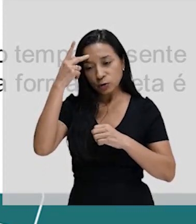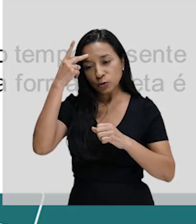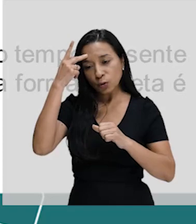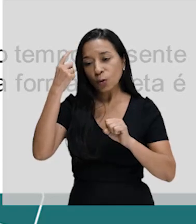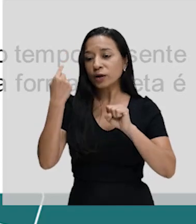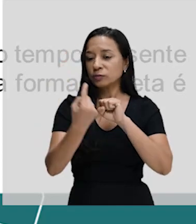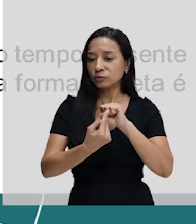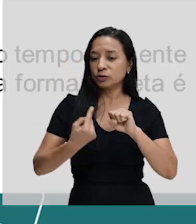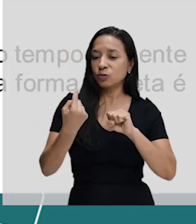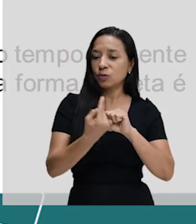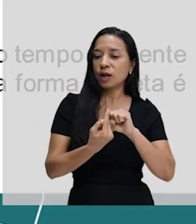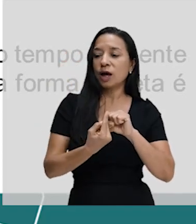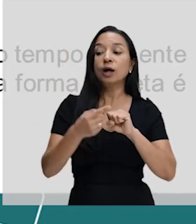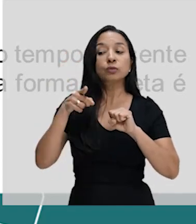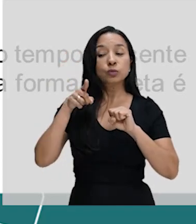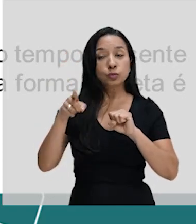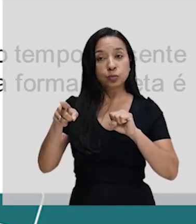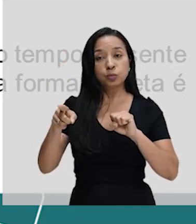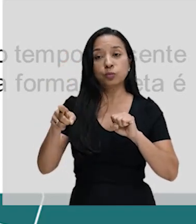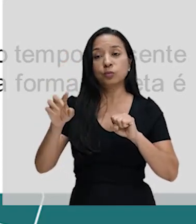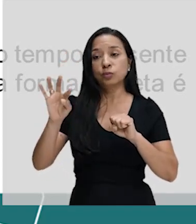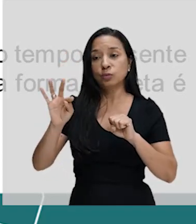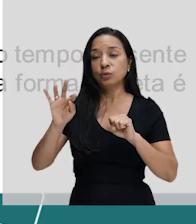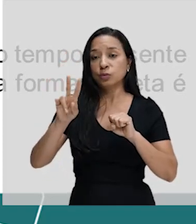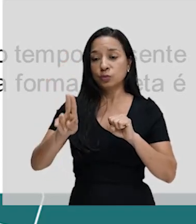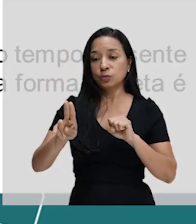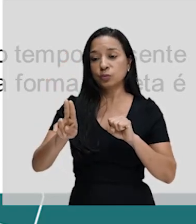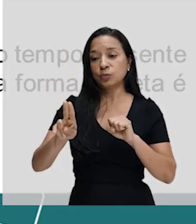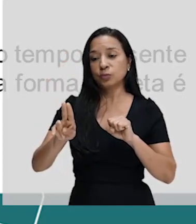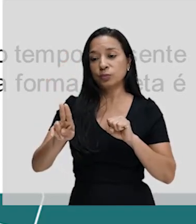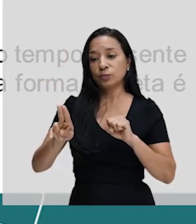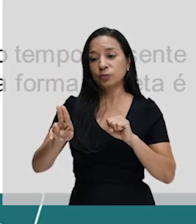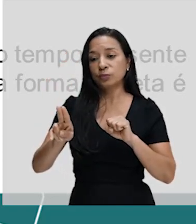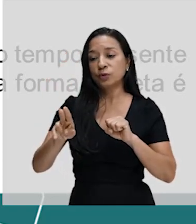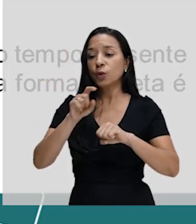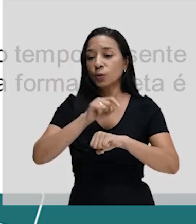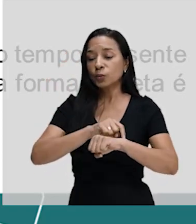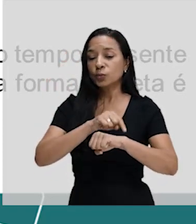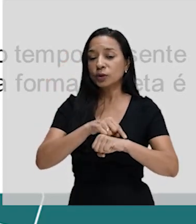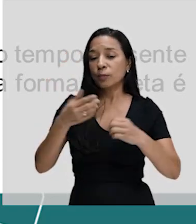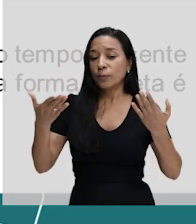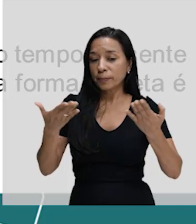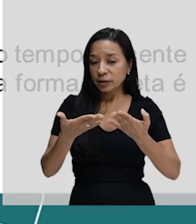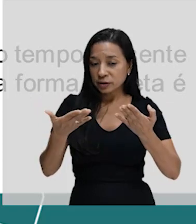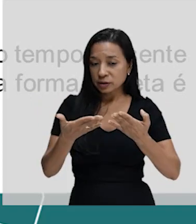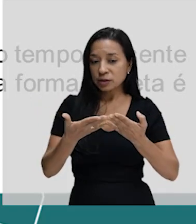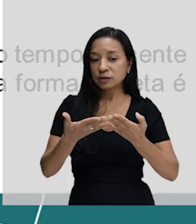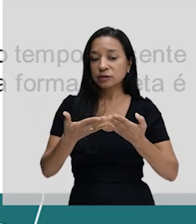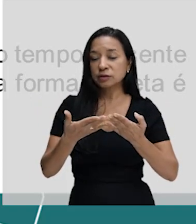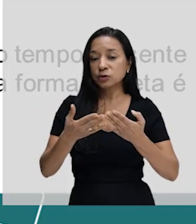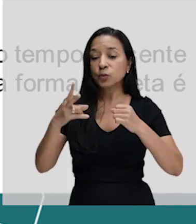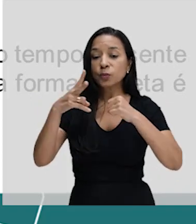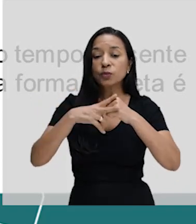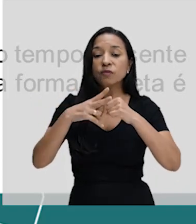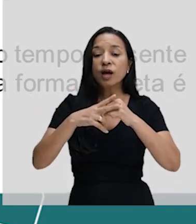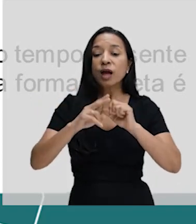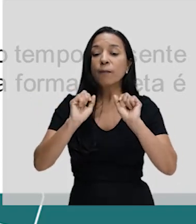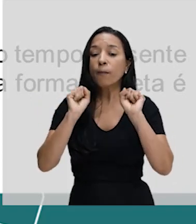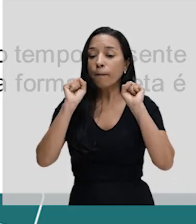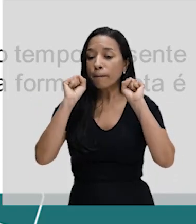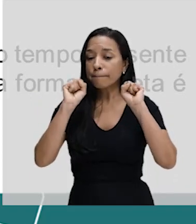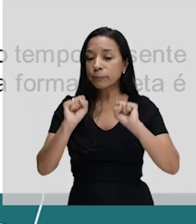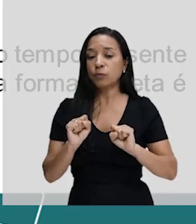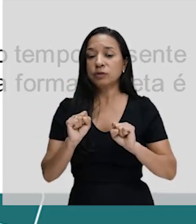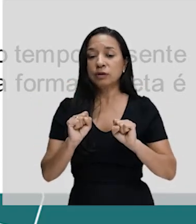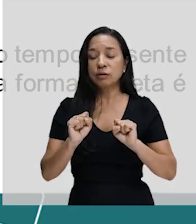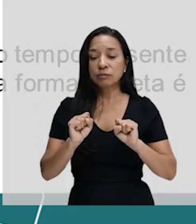poder. Para a segunda pessoa do plural, que é vosotros, a forma correta é podeis, com